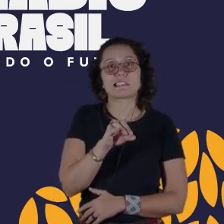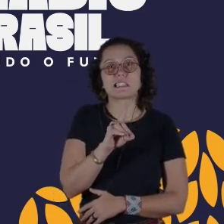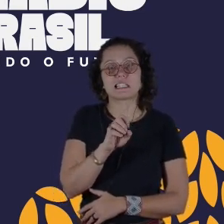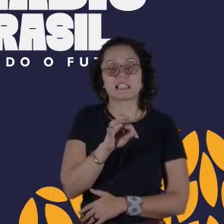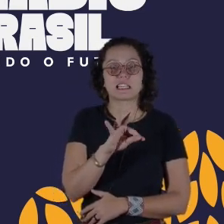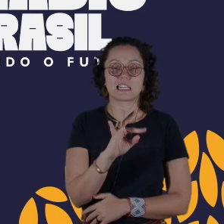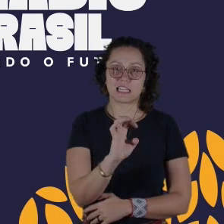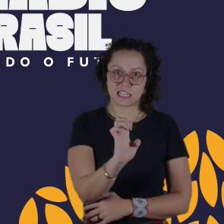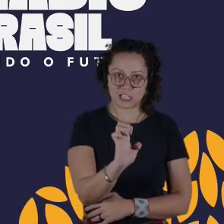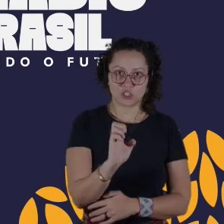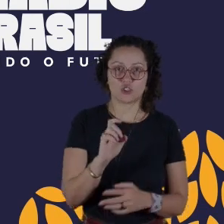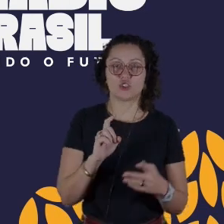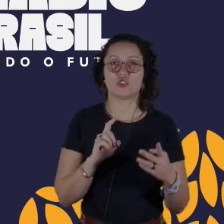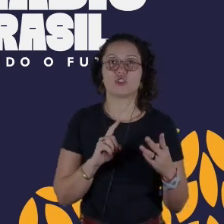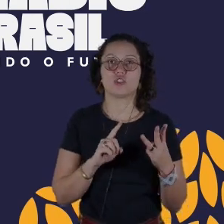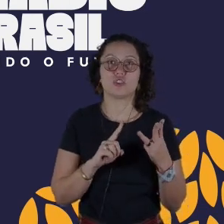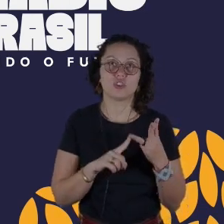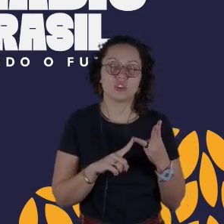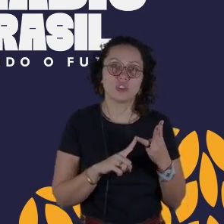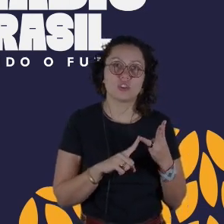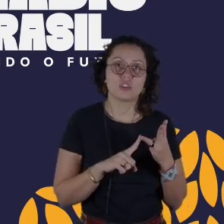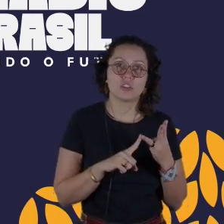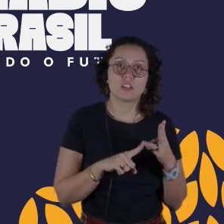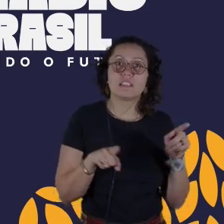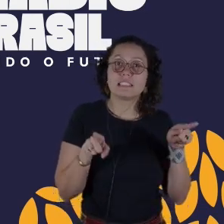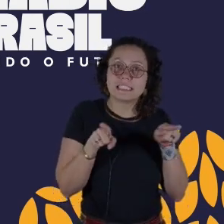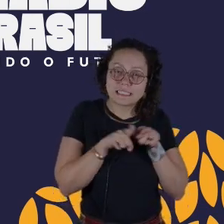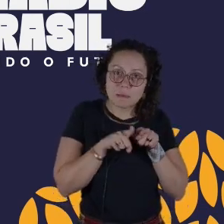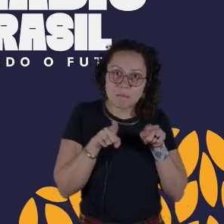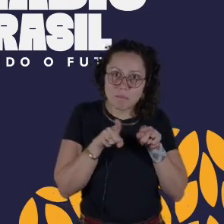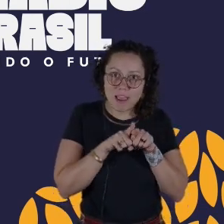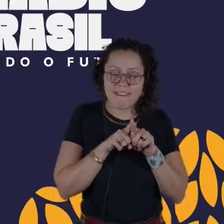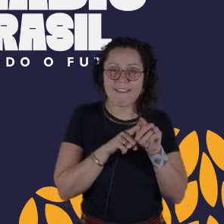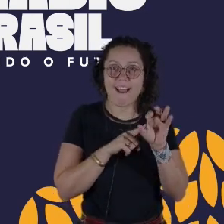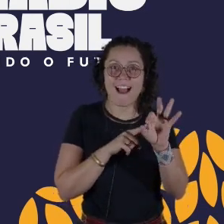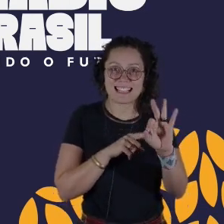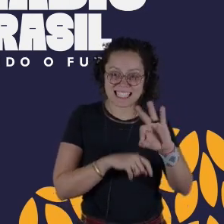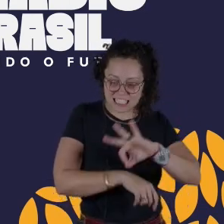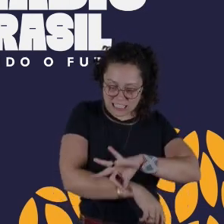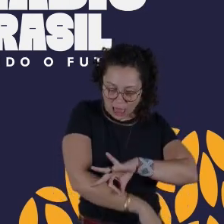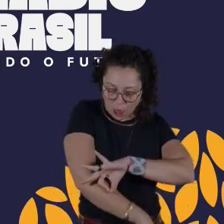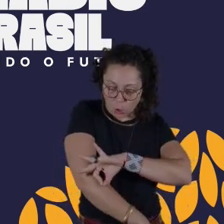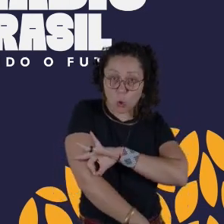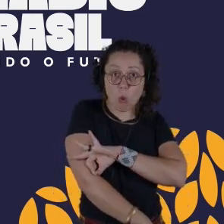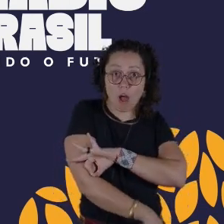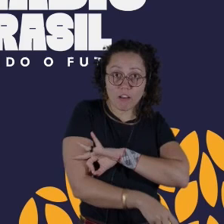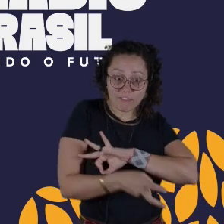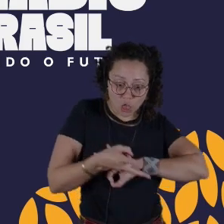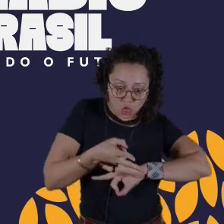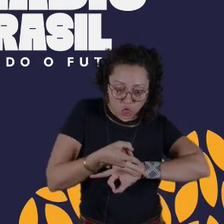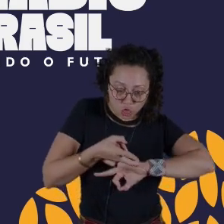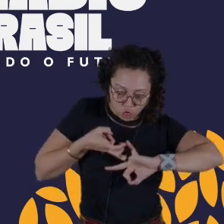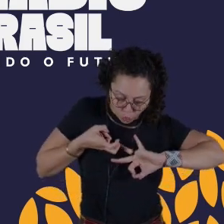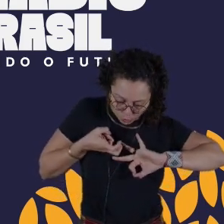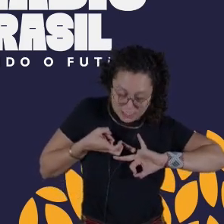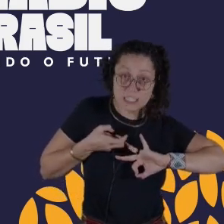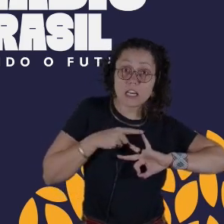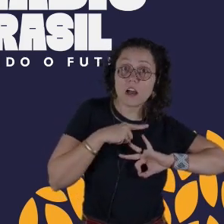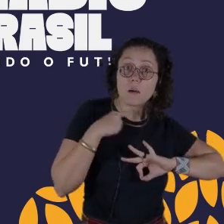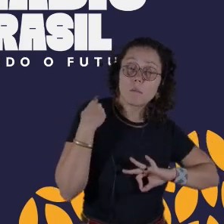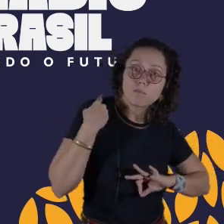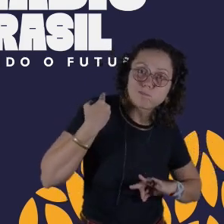É excitotoxicidade, morte, intoxicação da célula. Não? Eles são